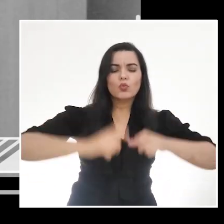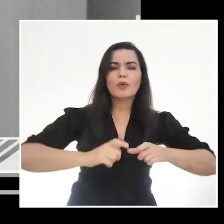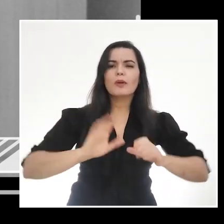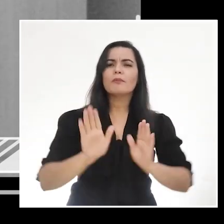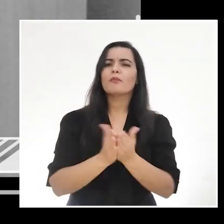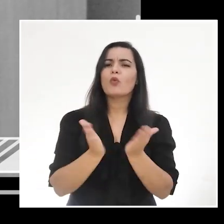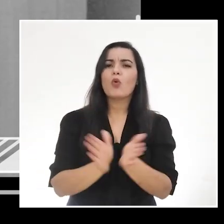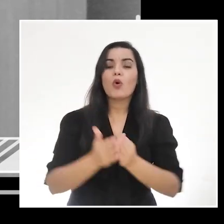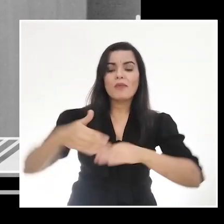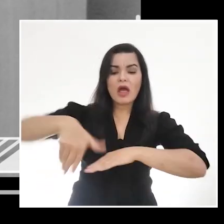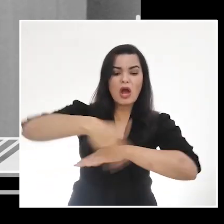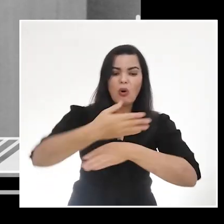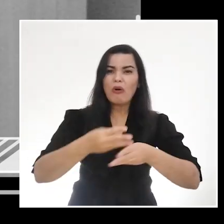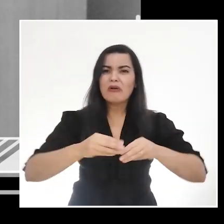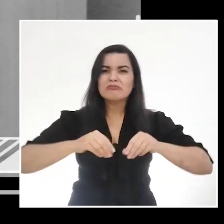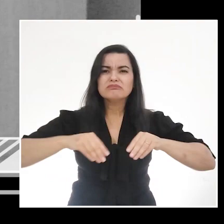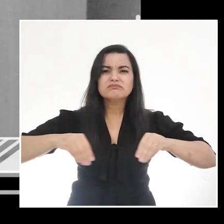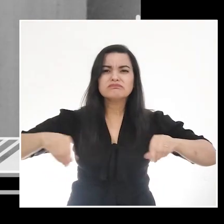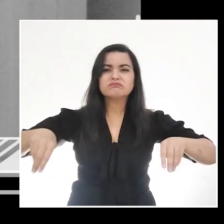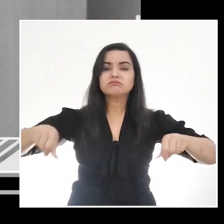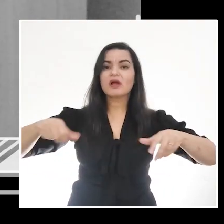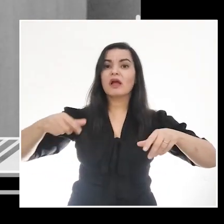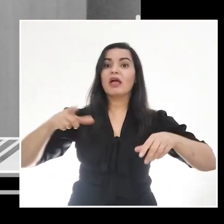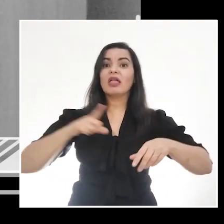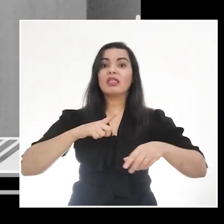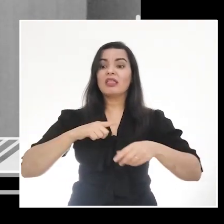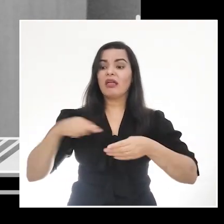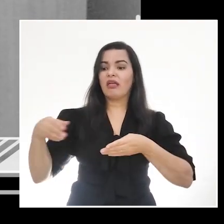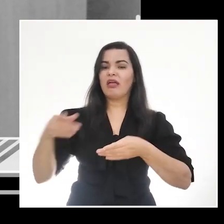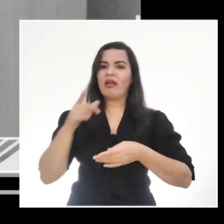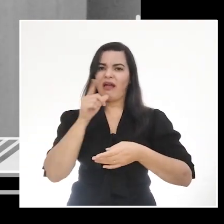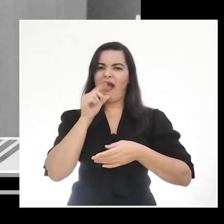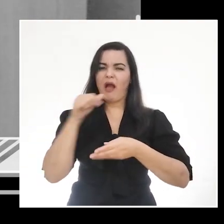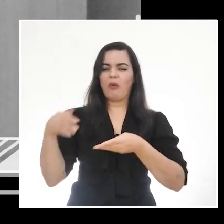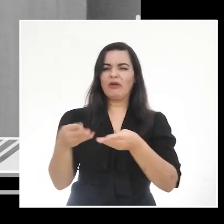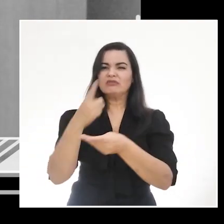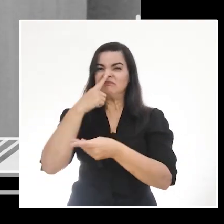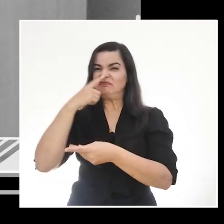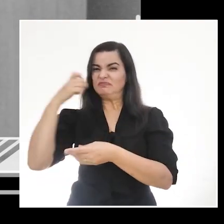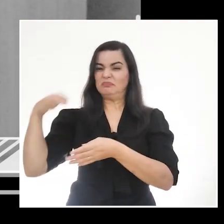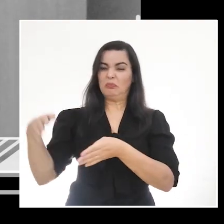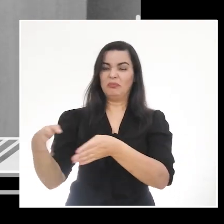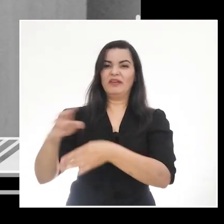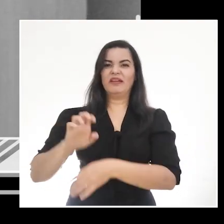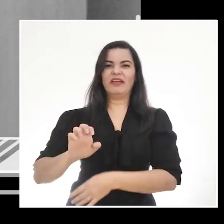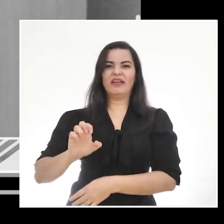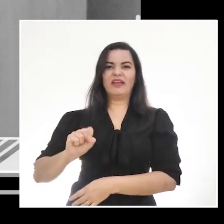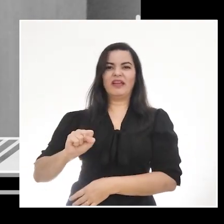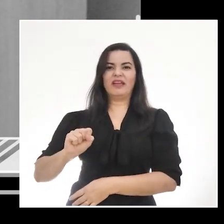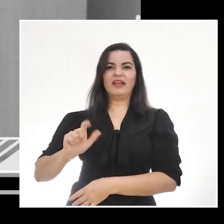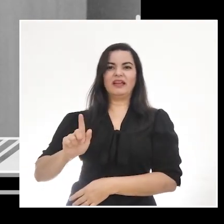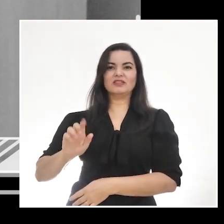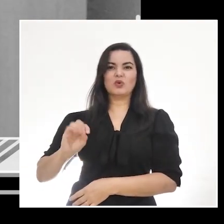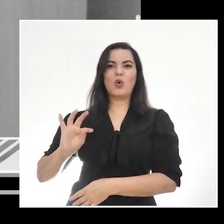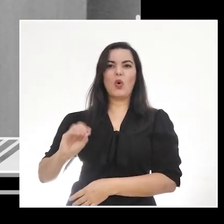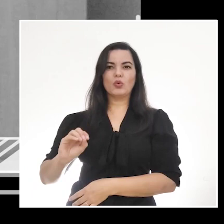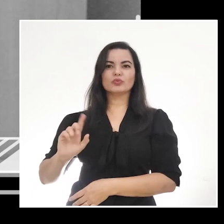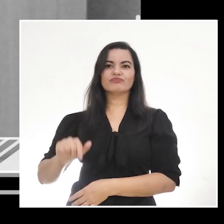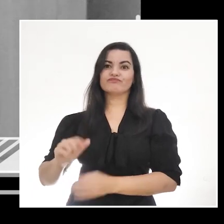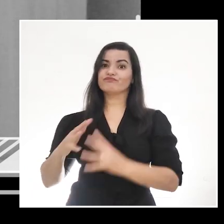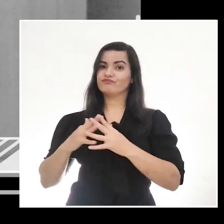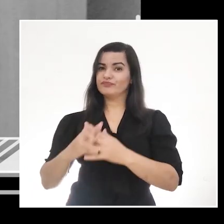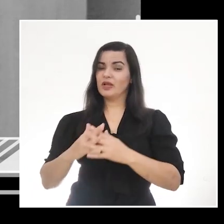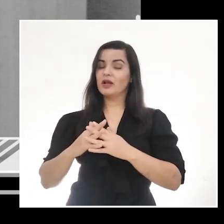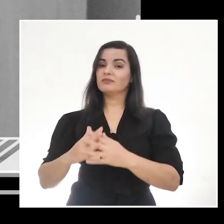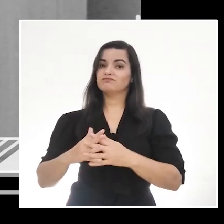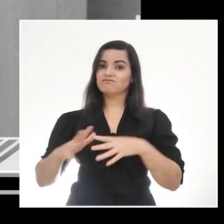sem recursos, eu morava num bairro pobre, a rua não tinha nem calçamento, o esgoto passava assim na